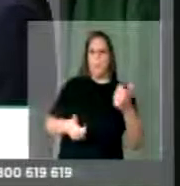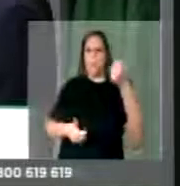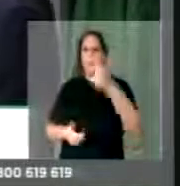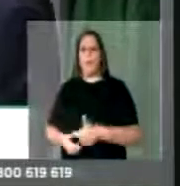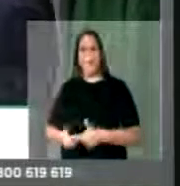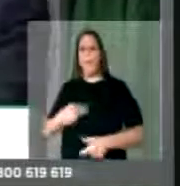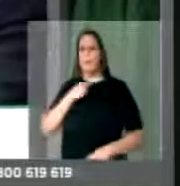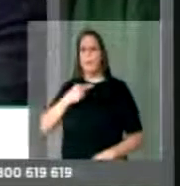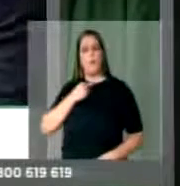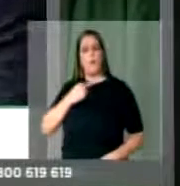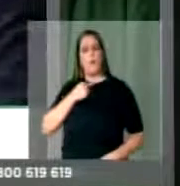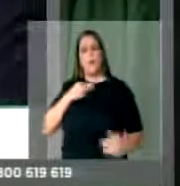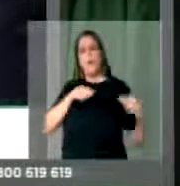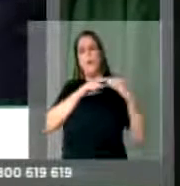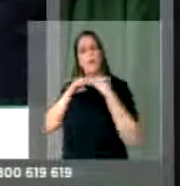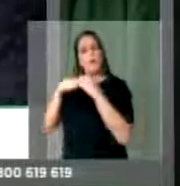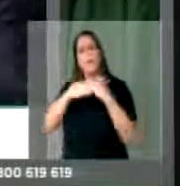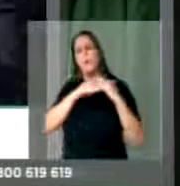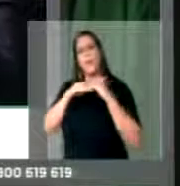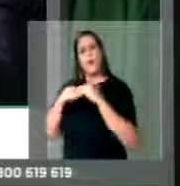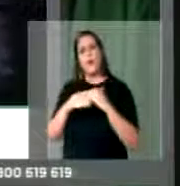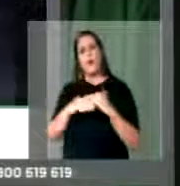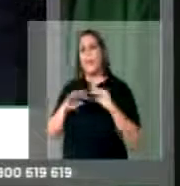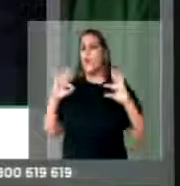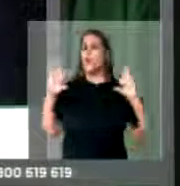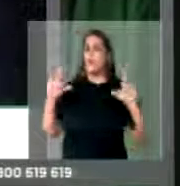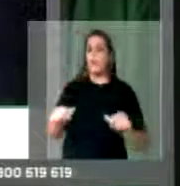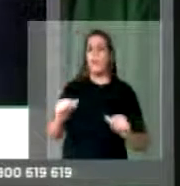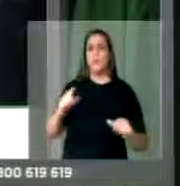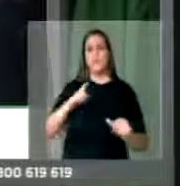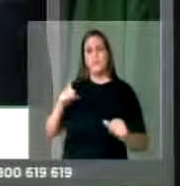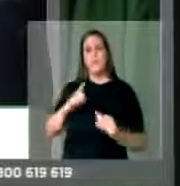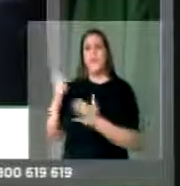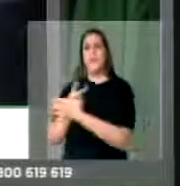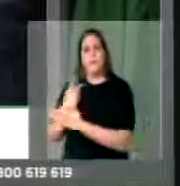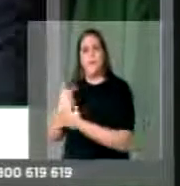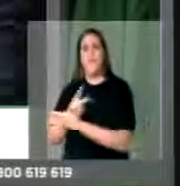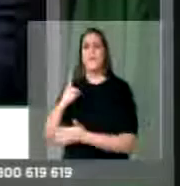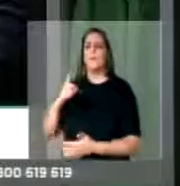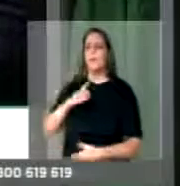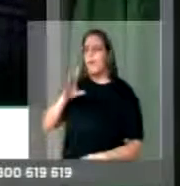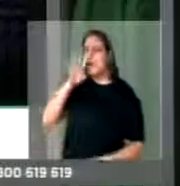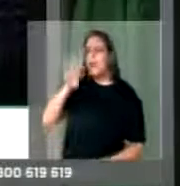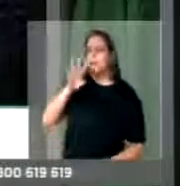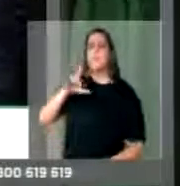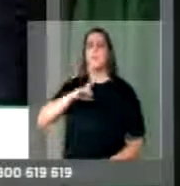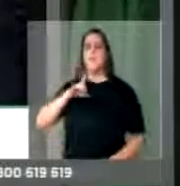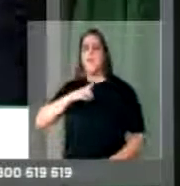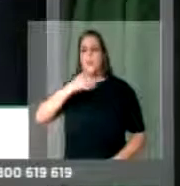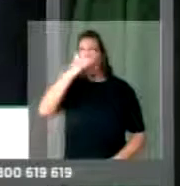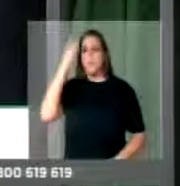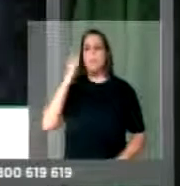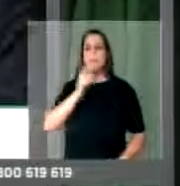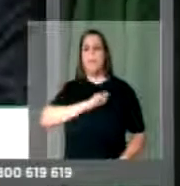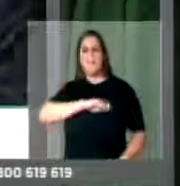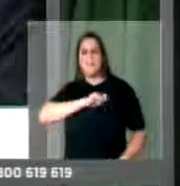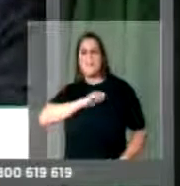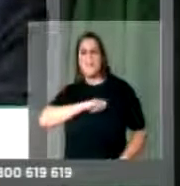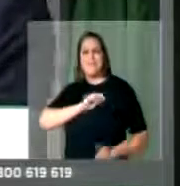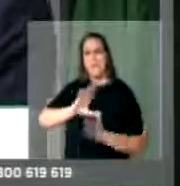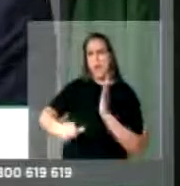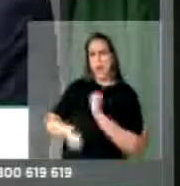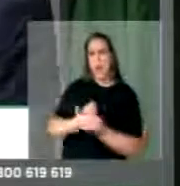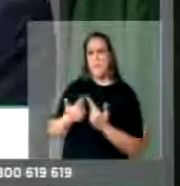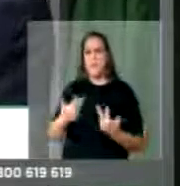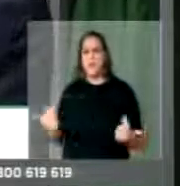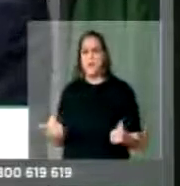pode dizer que não tem erros, não tem excessos, não tem gente do mal, gente que pratica corrupção. Então,